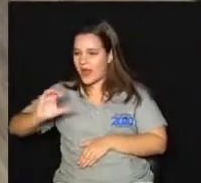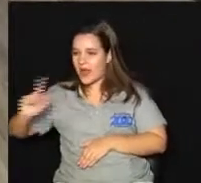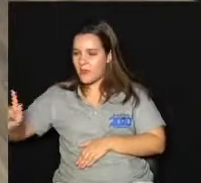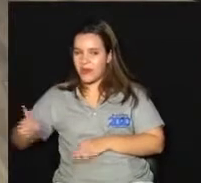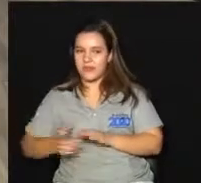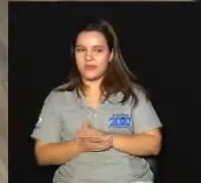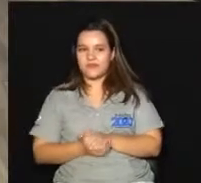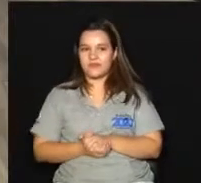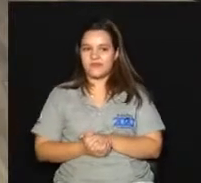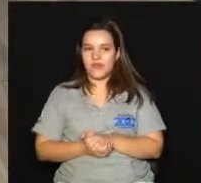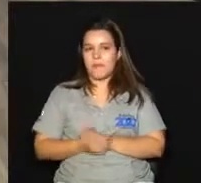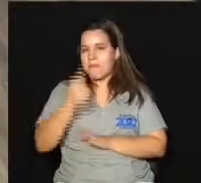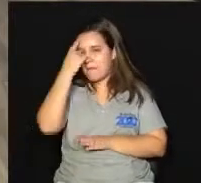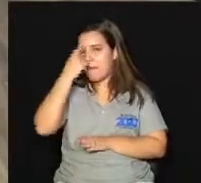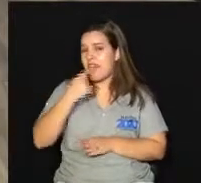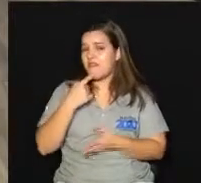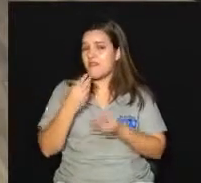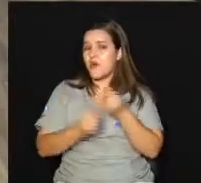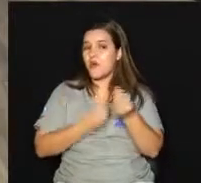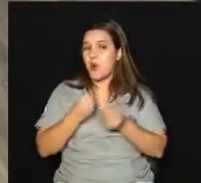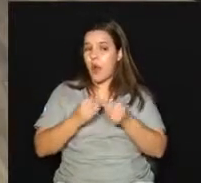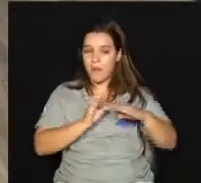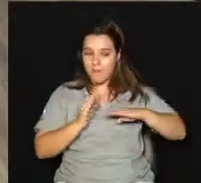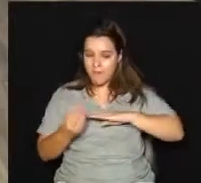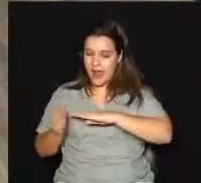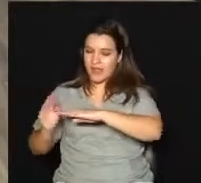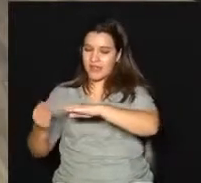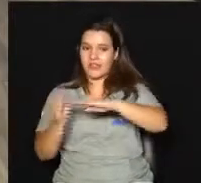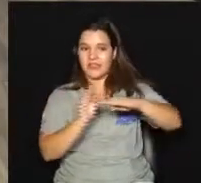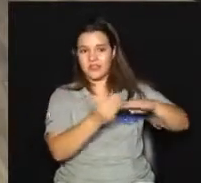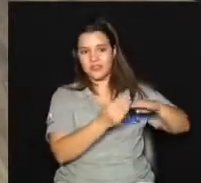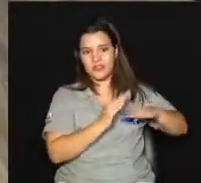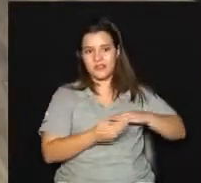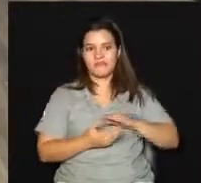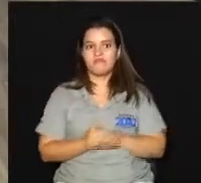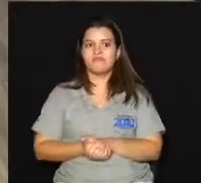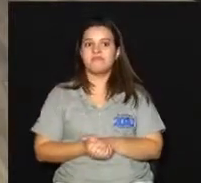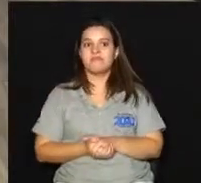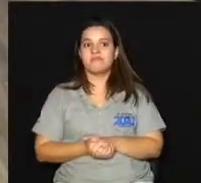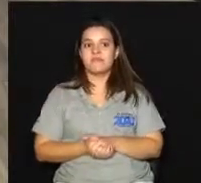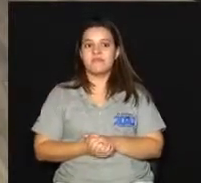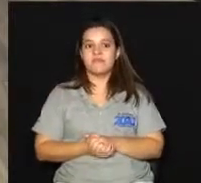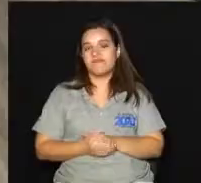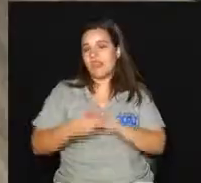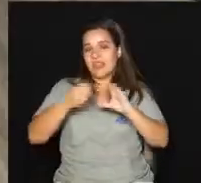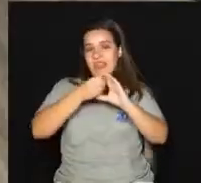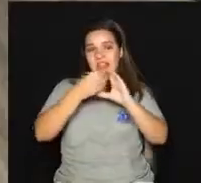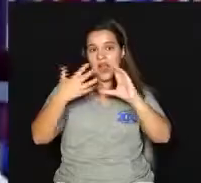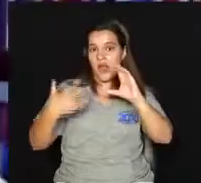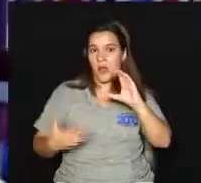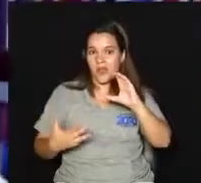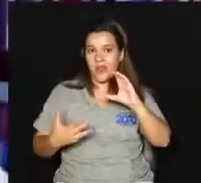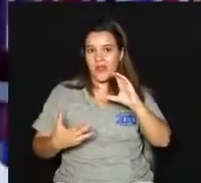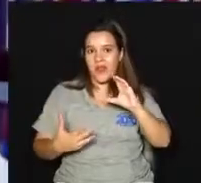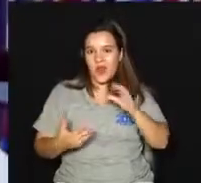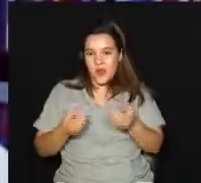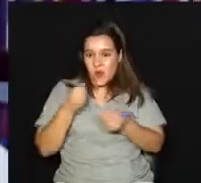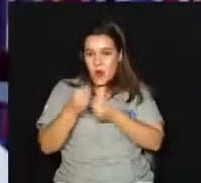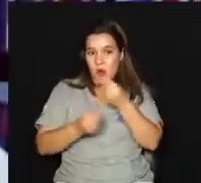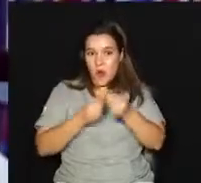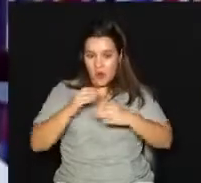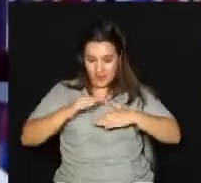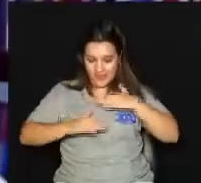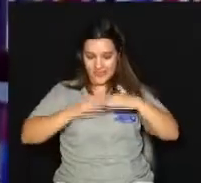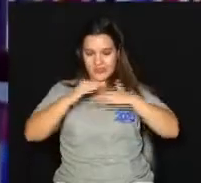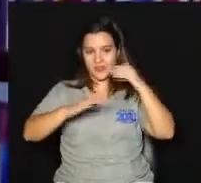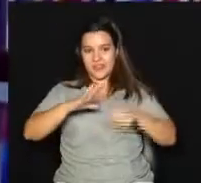pode citar para a gente? Então, são características do processo de construção da cidade.